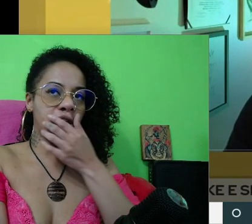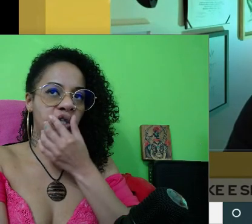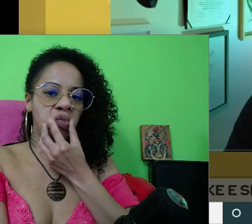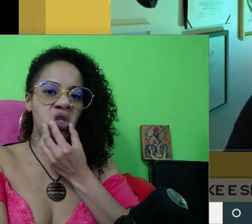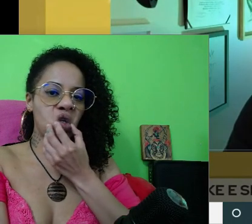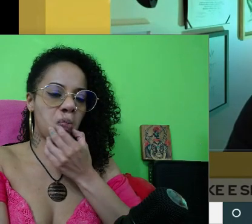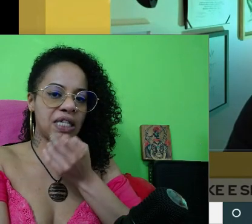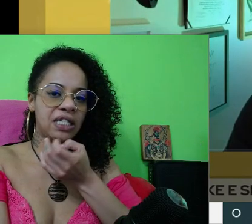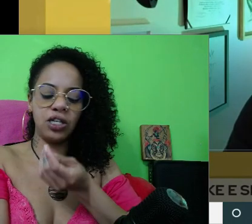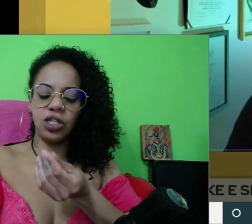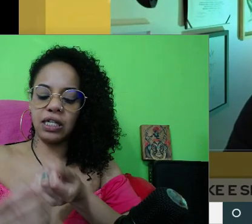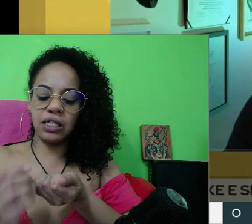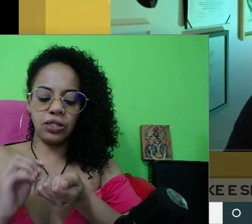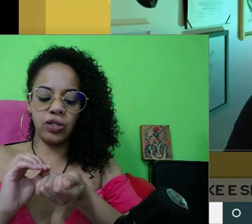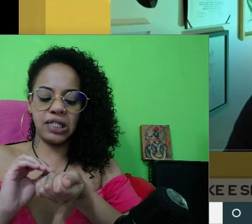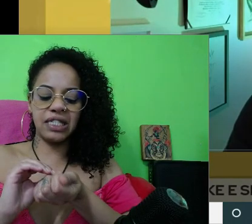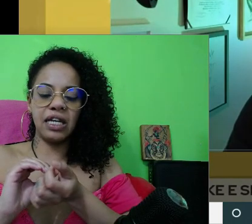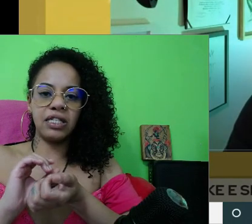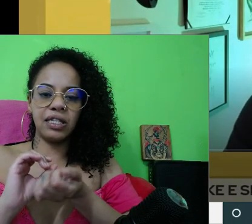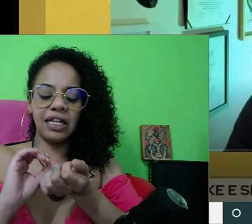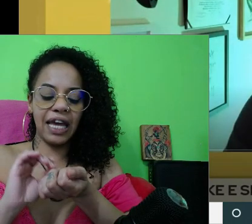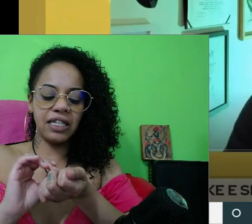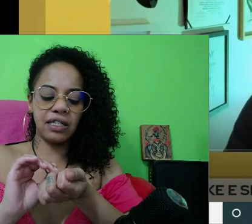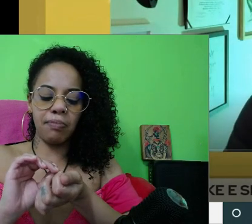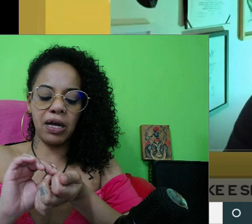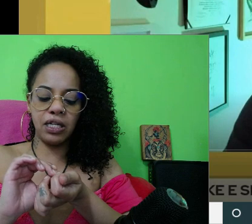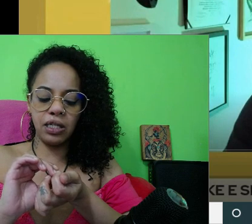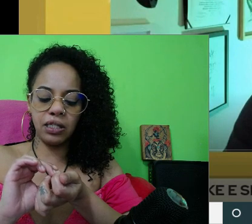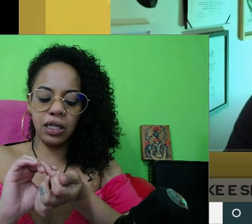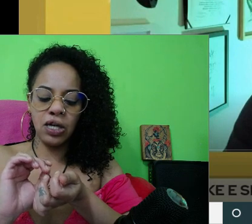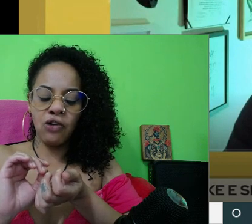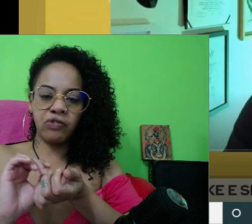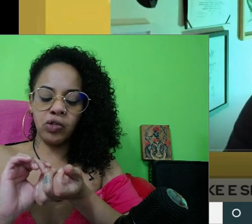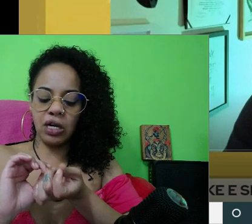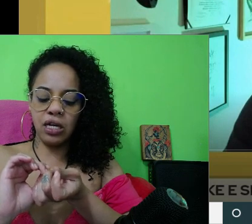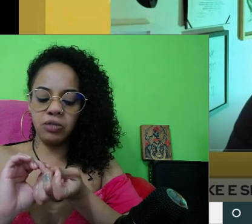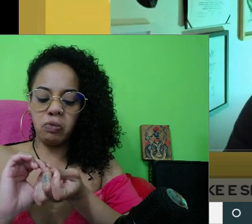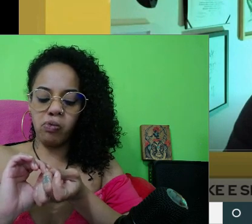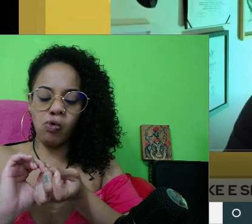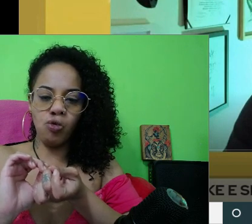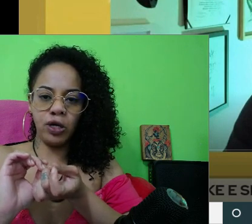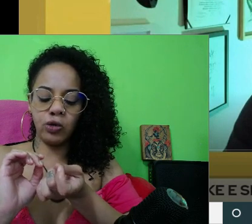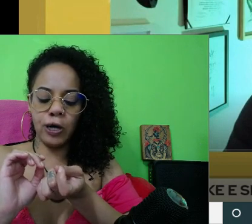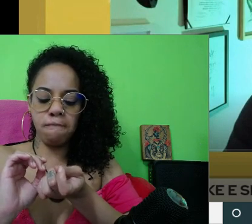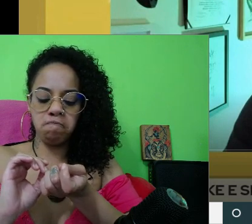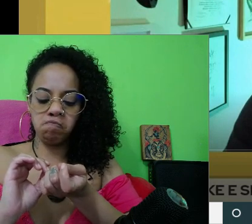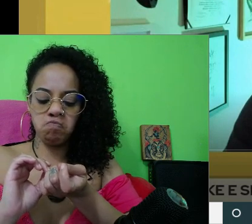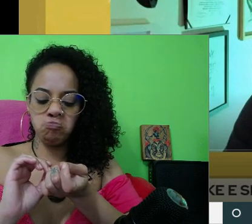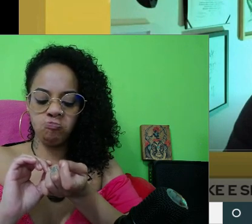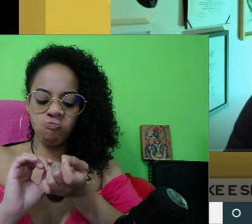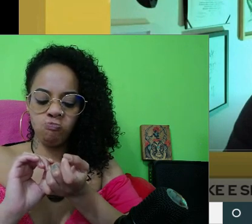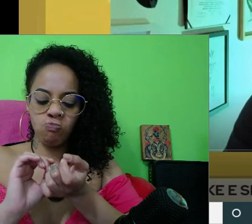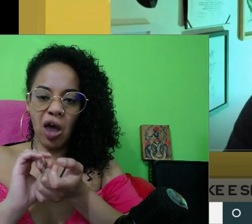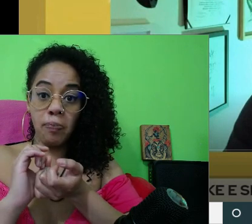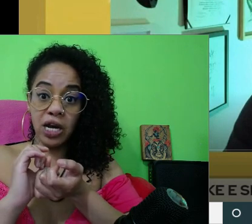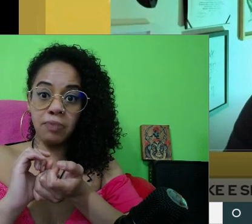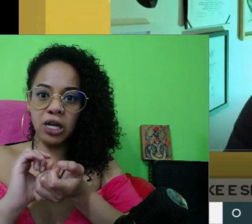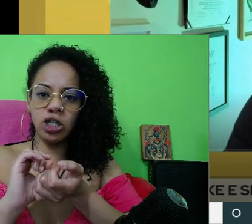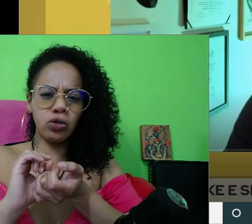pragmatismo ajudou bastante as questões das leis trabalhistas funcionalismo público né